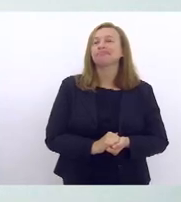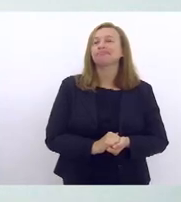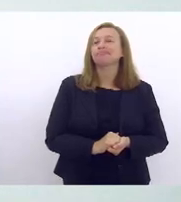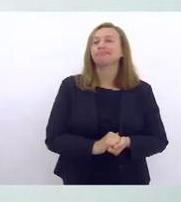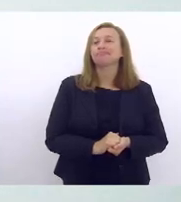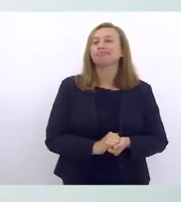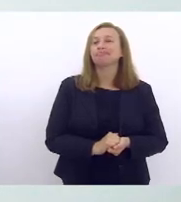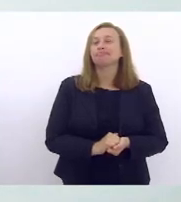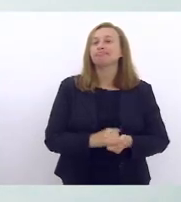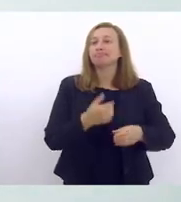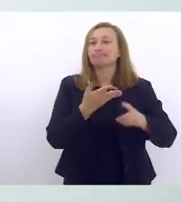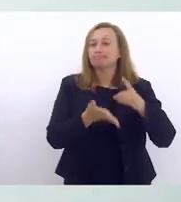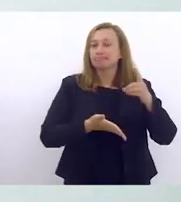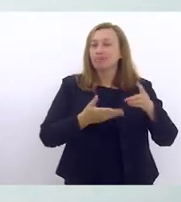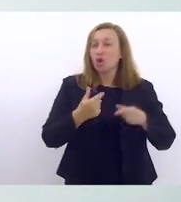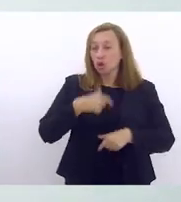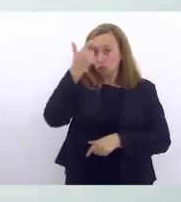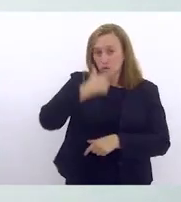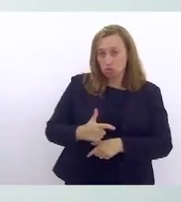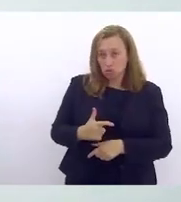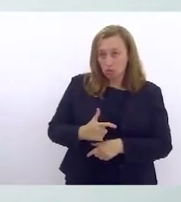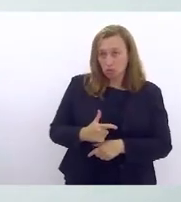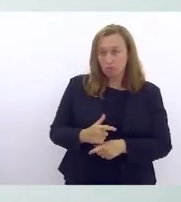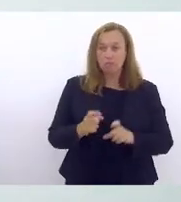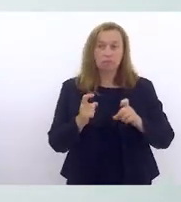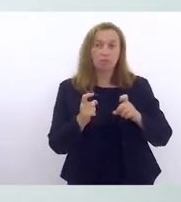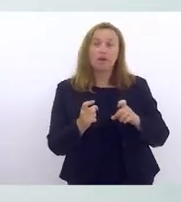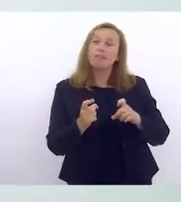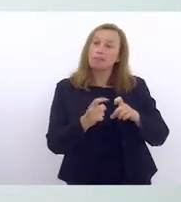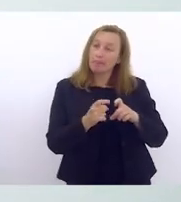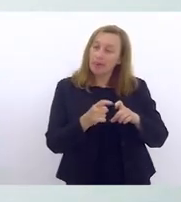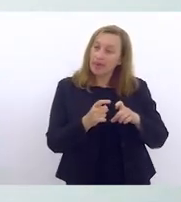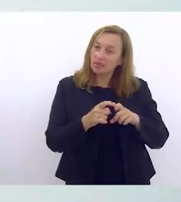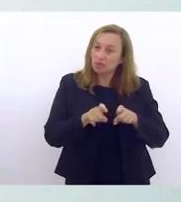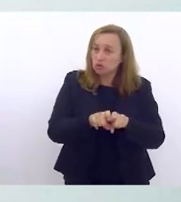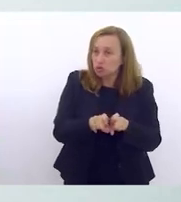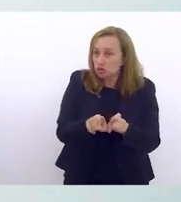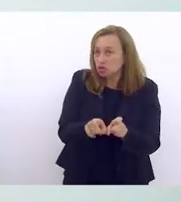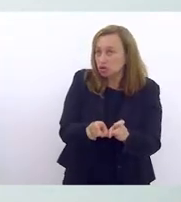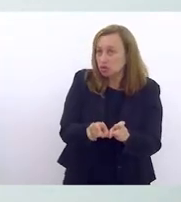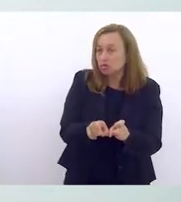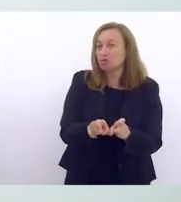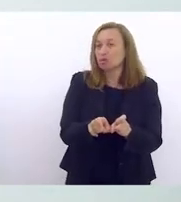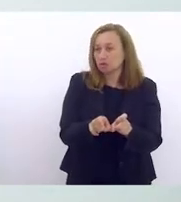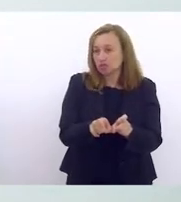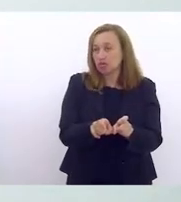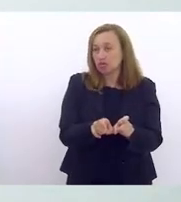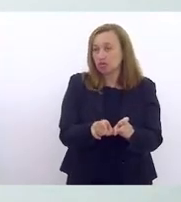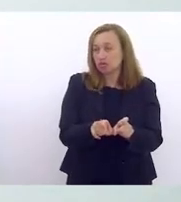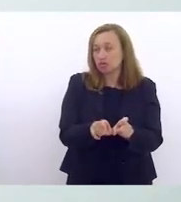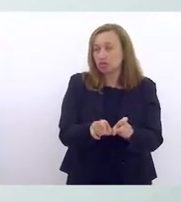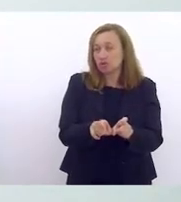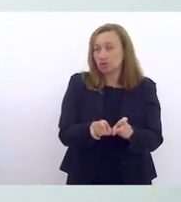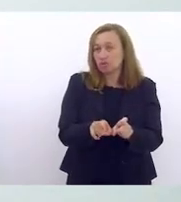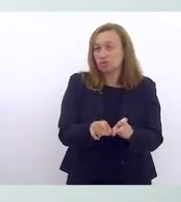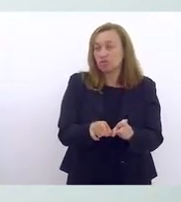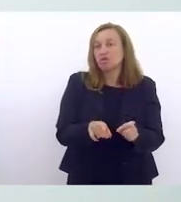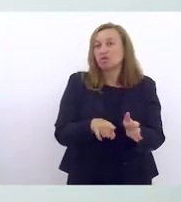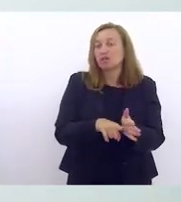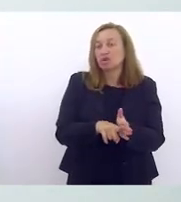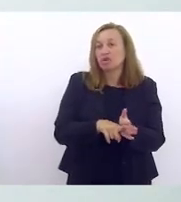Da assistência ao parto. Eu sou médico ginecologista obstetra, e fui formado no